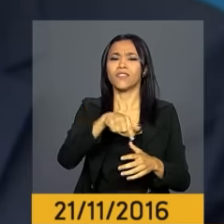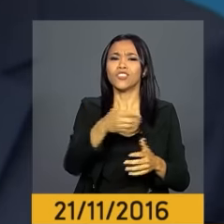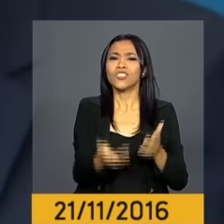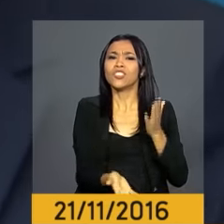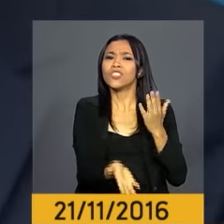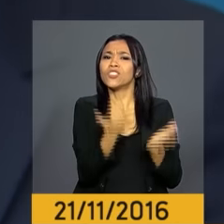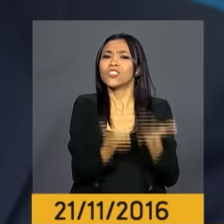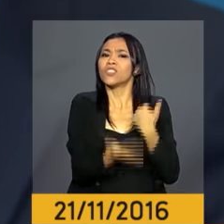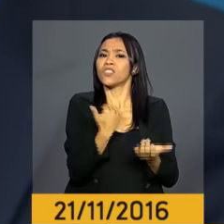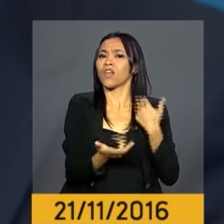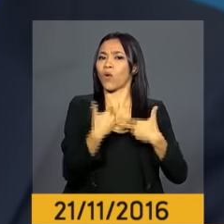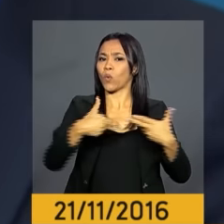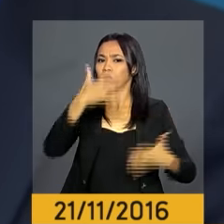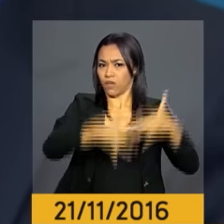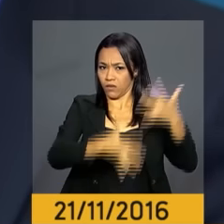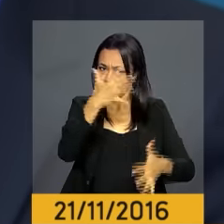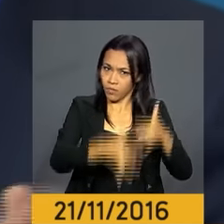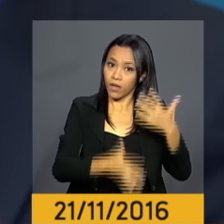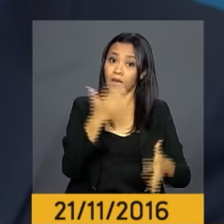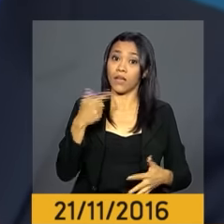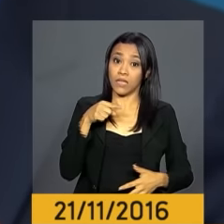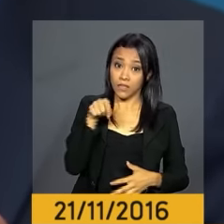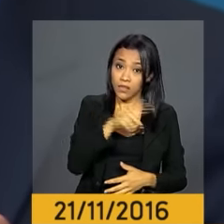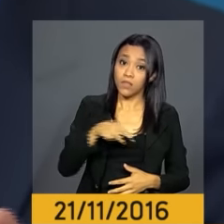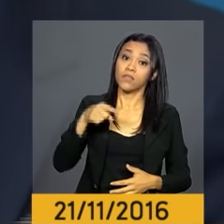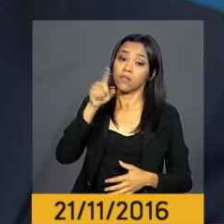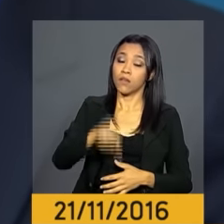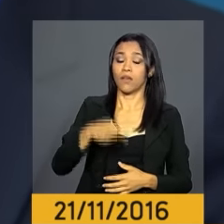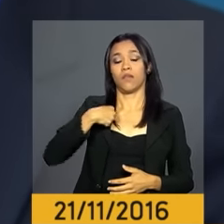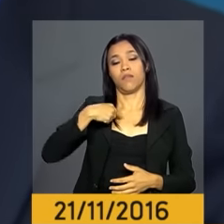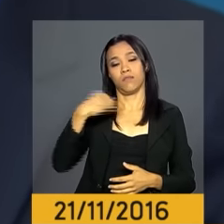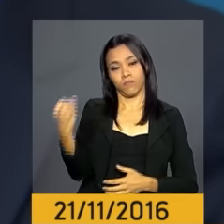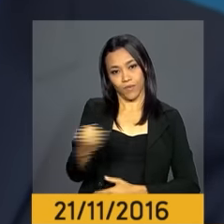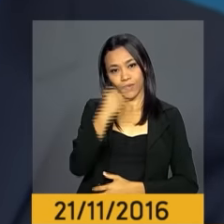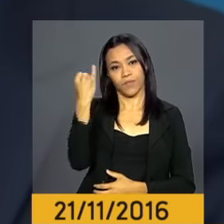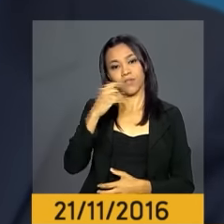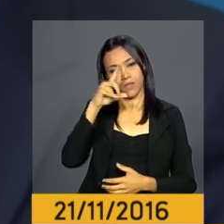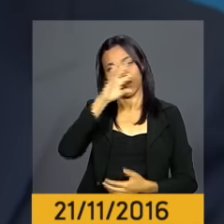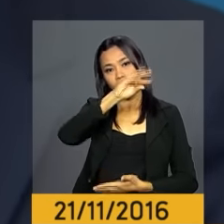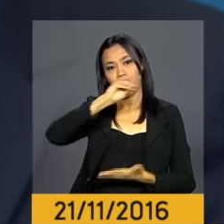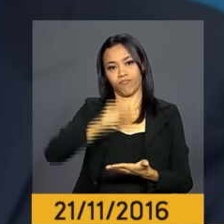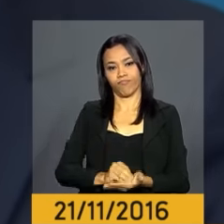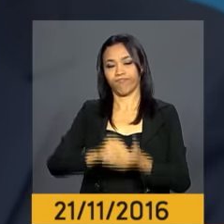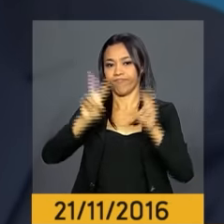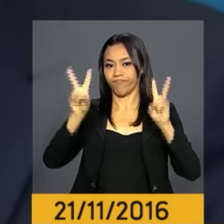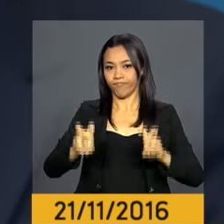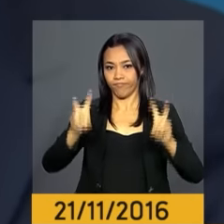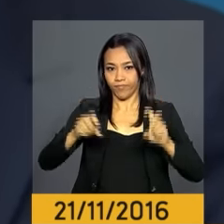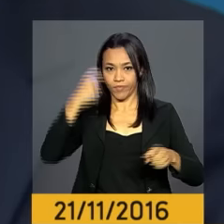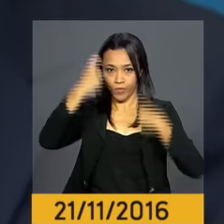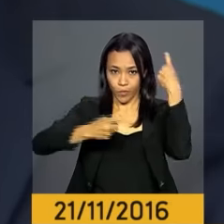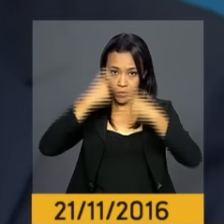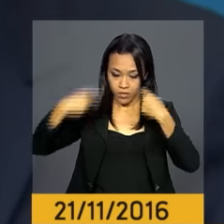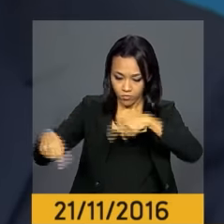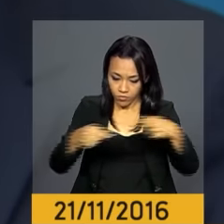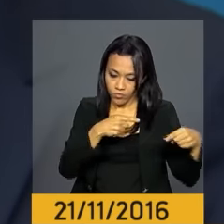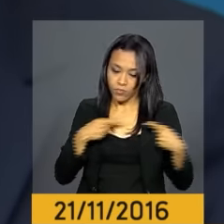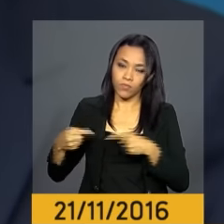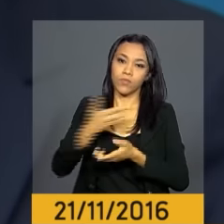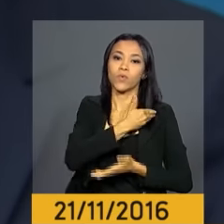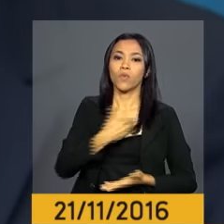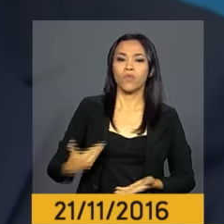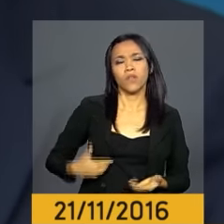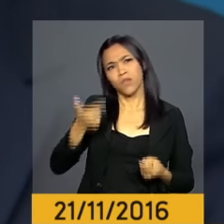como aqui foi mencionado, são fatores fundamentais que estão na nossa pauta. Como na pauta se acham outras